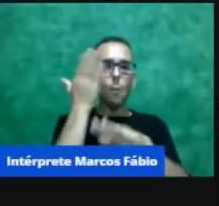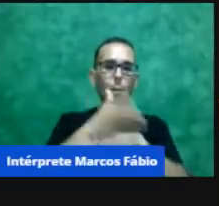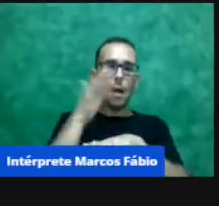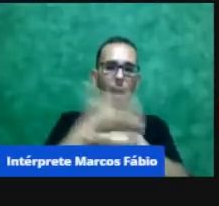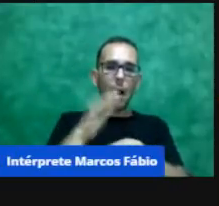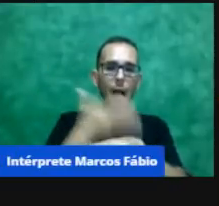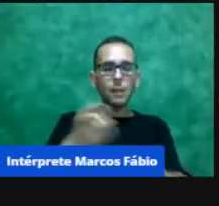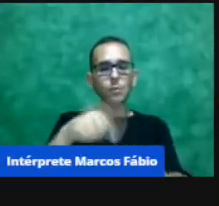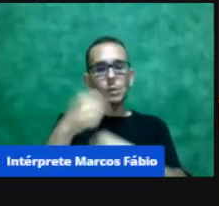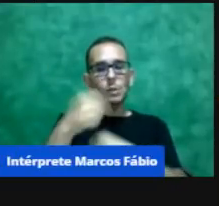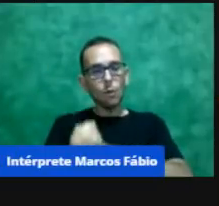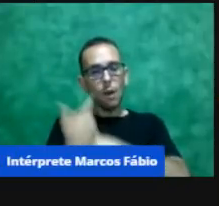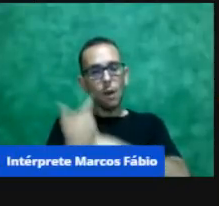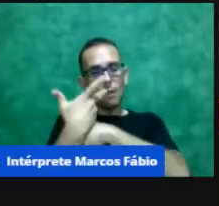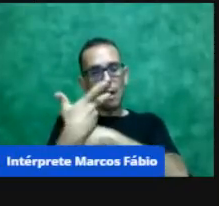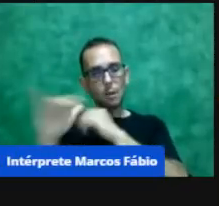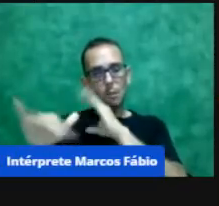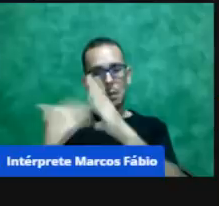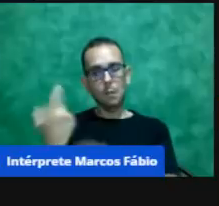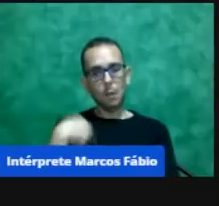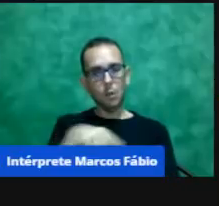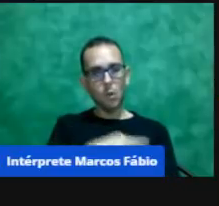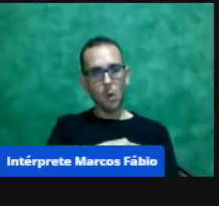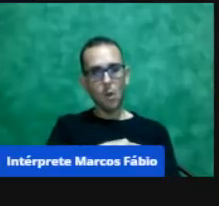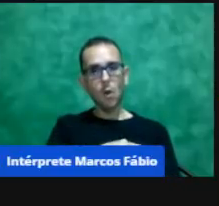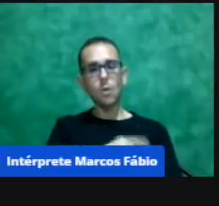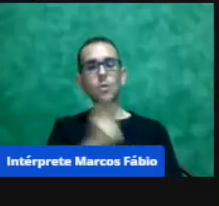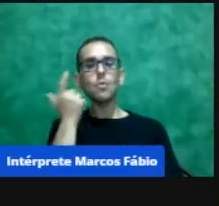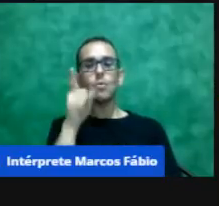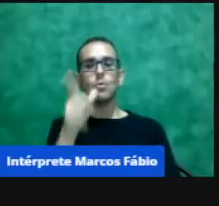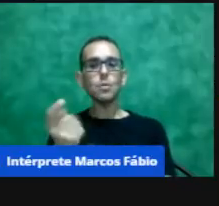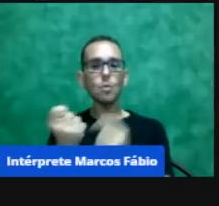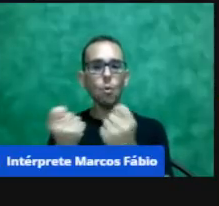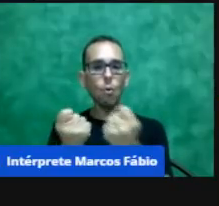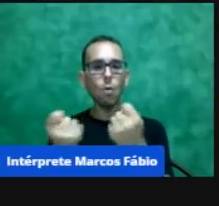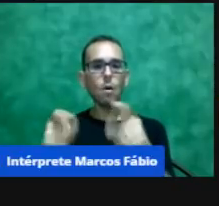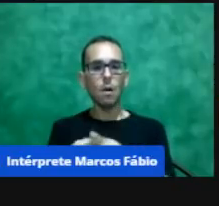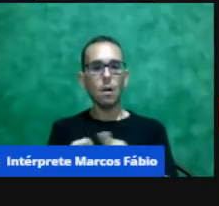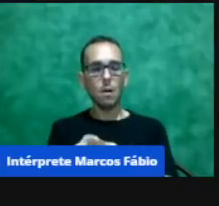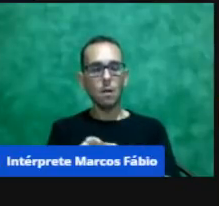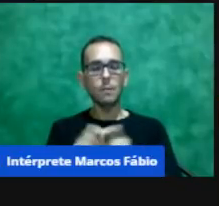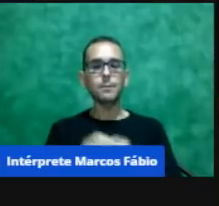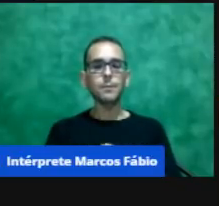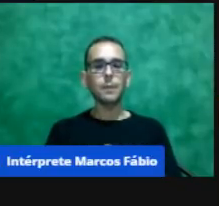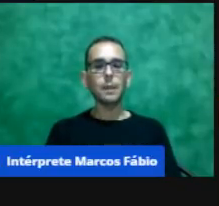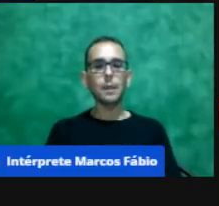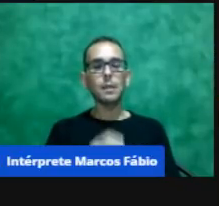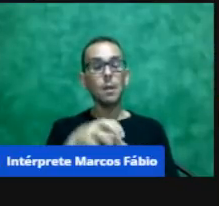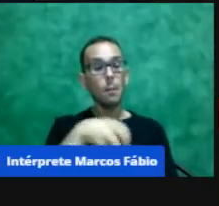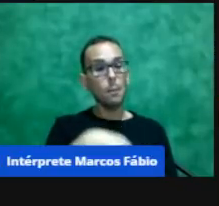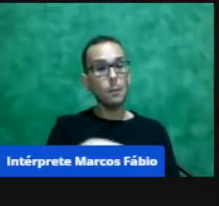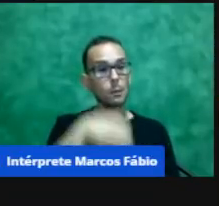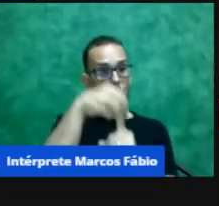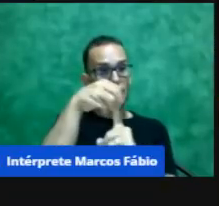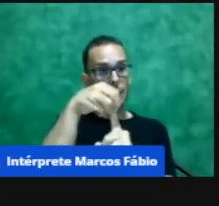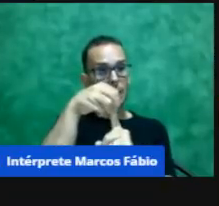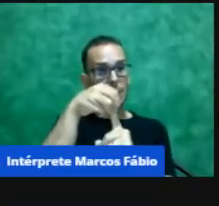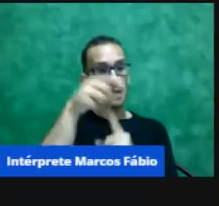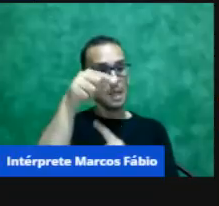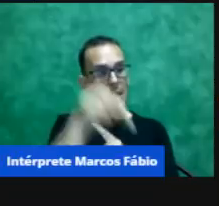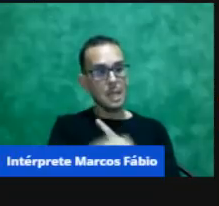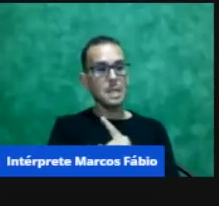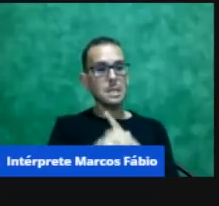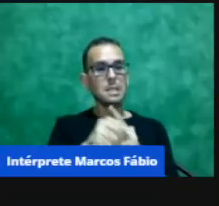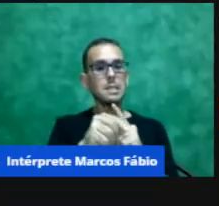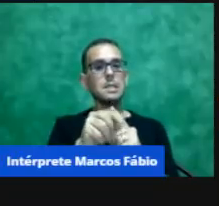eles precisam gravar e enviar para a gente, e daí a gente conseguir ter esse controle. E por incrível que pareça, principalmente, né, nesse contexto do